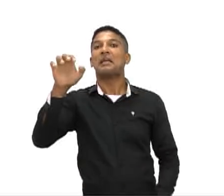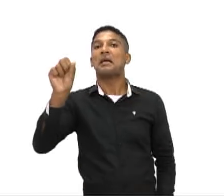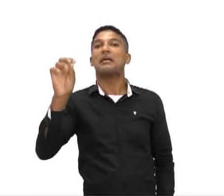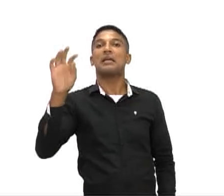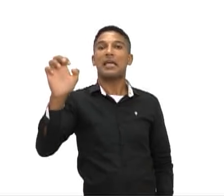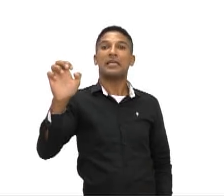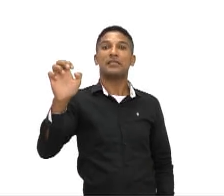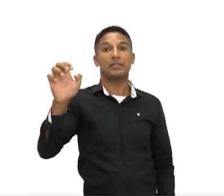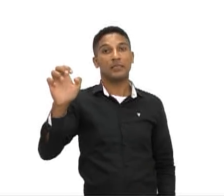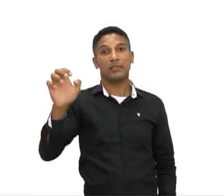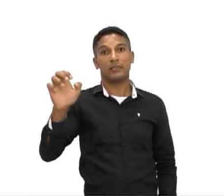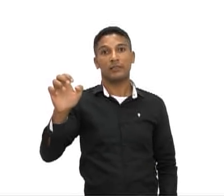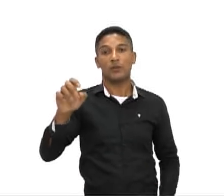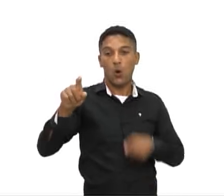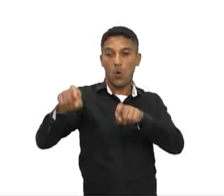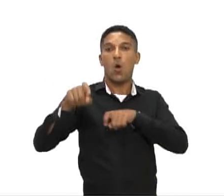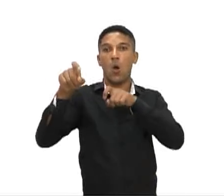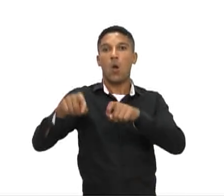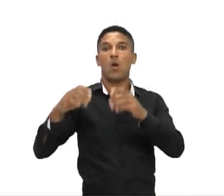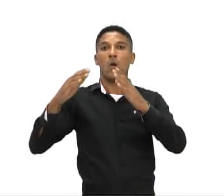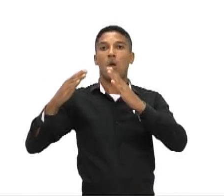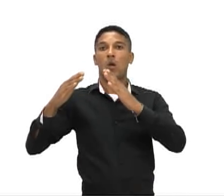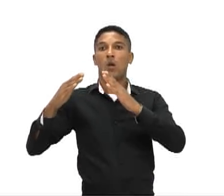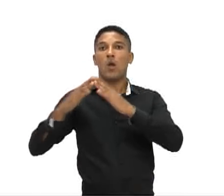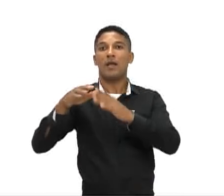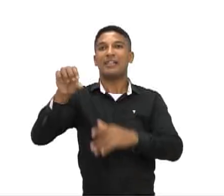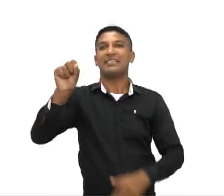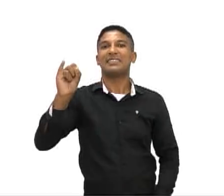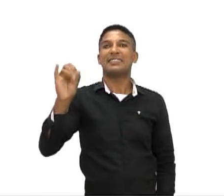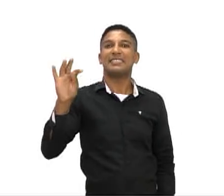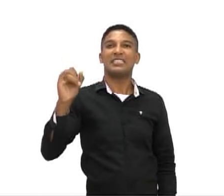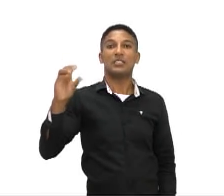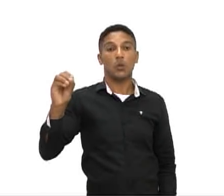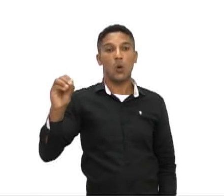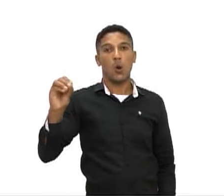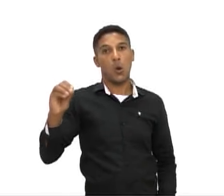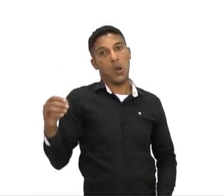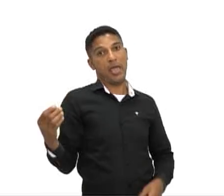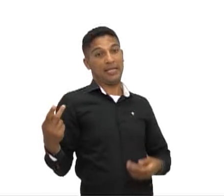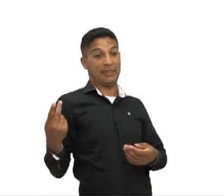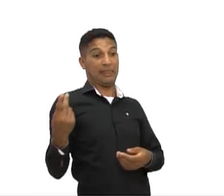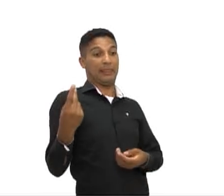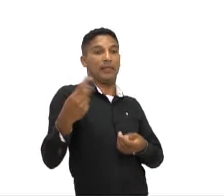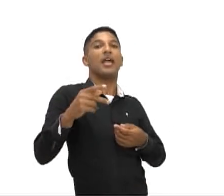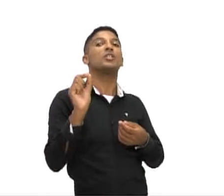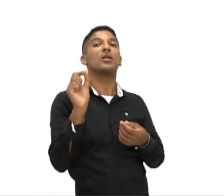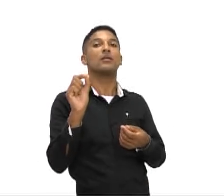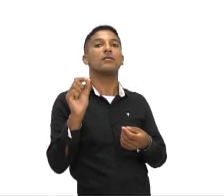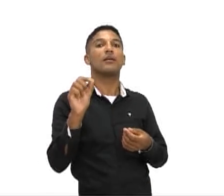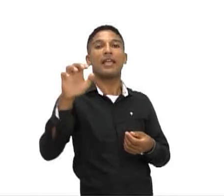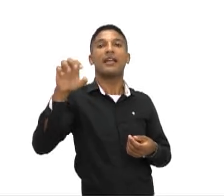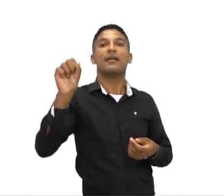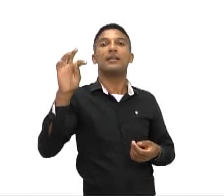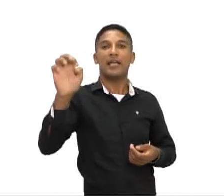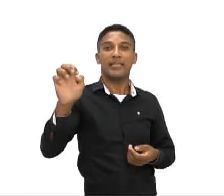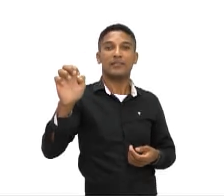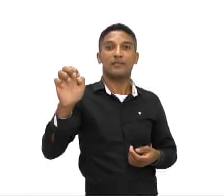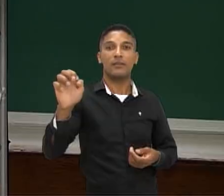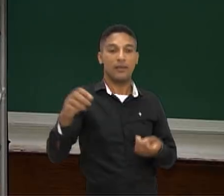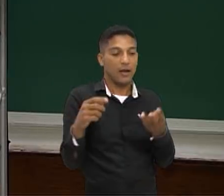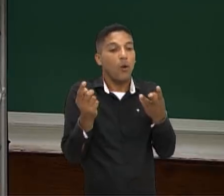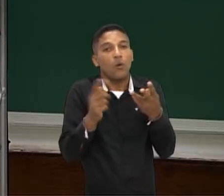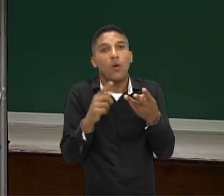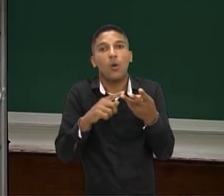perceber que este é a palavra que está mais próxima de quem? Do caçula. Né? Então, até se a gente olhar aqui no texto,